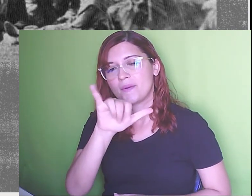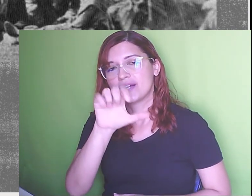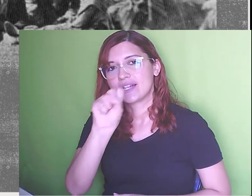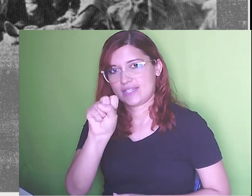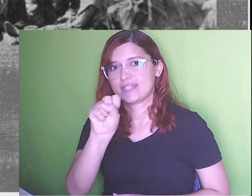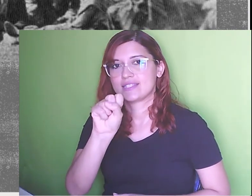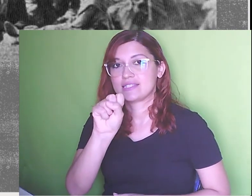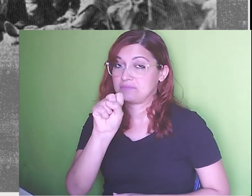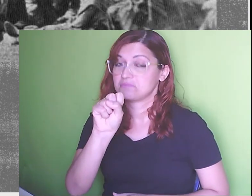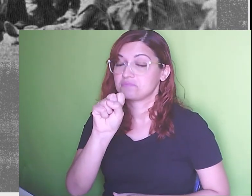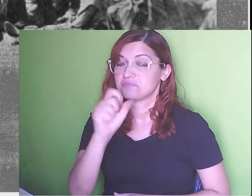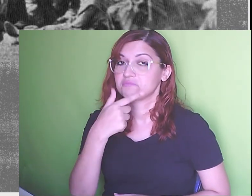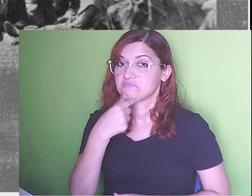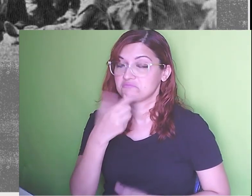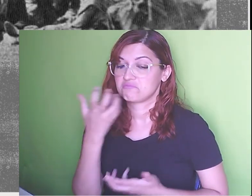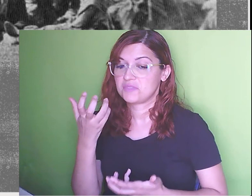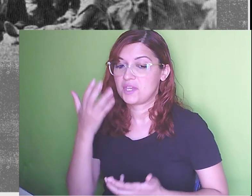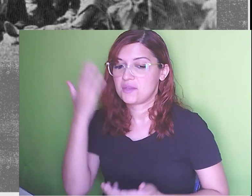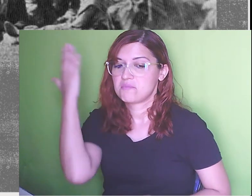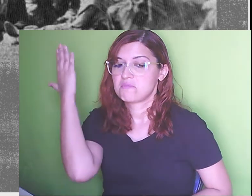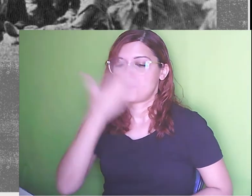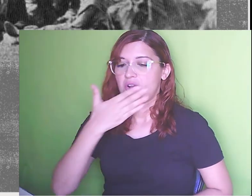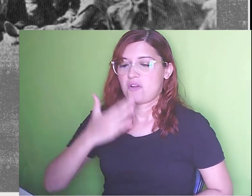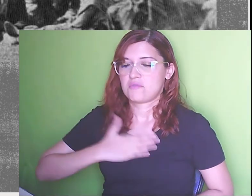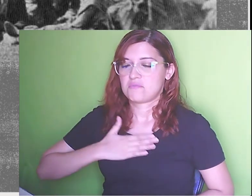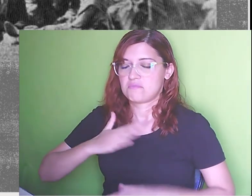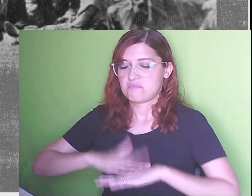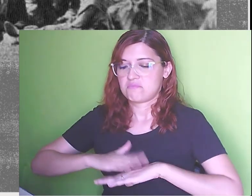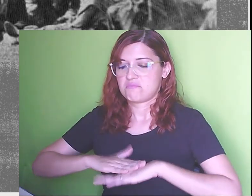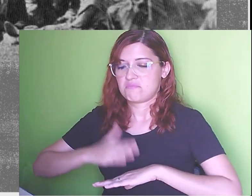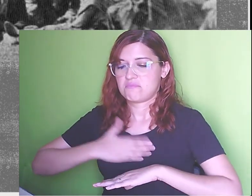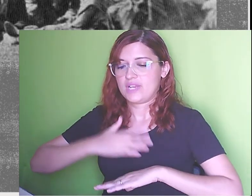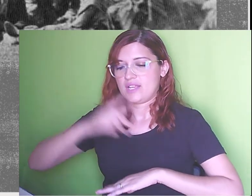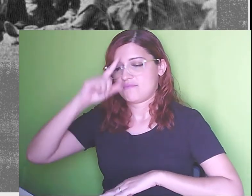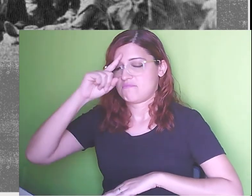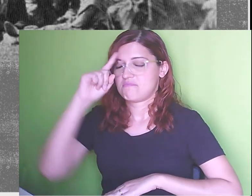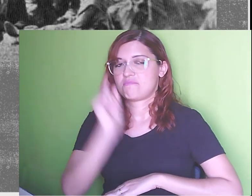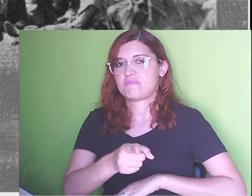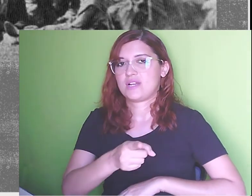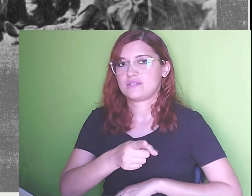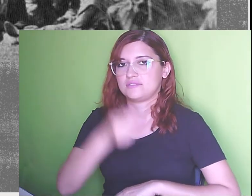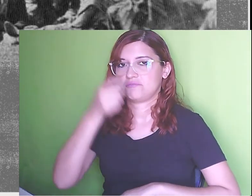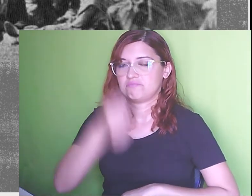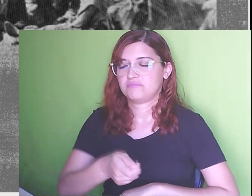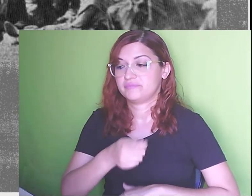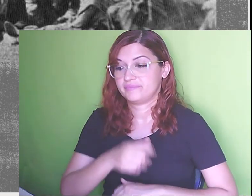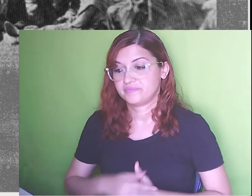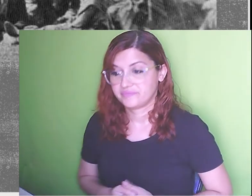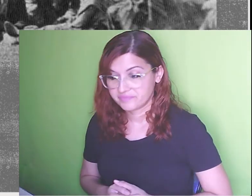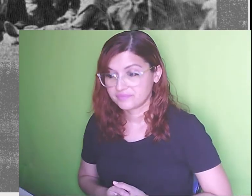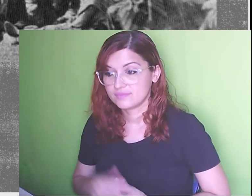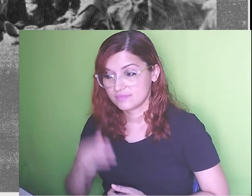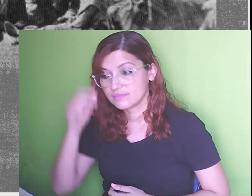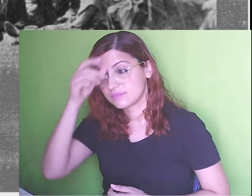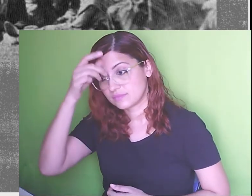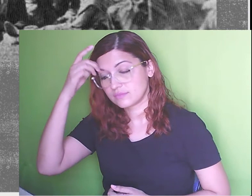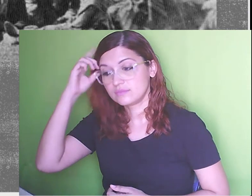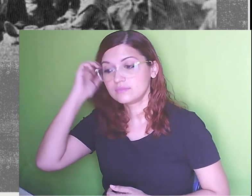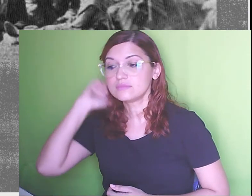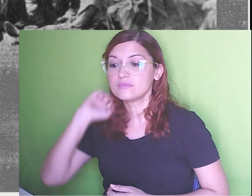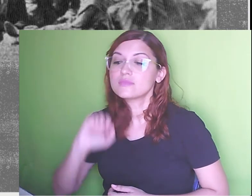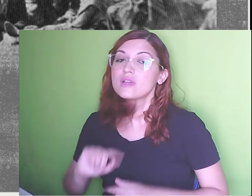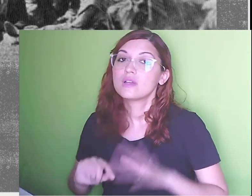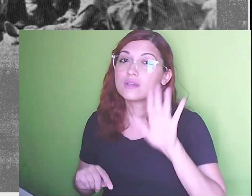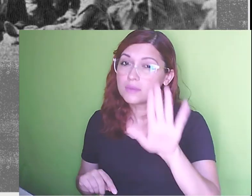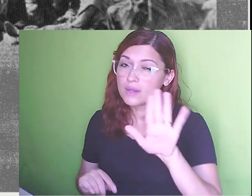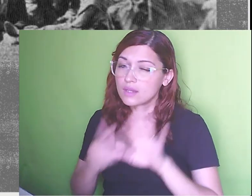Então ele queria deixar bem claro sua autoridade e seu